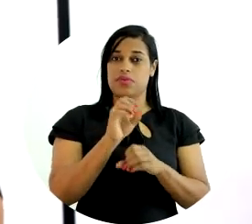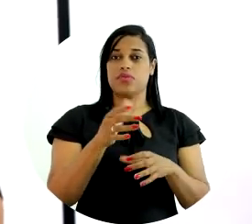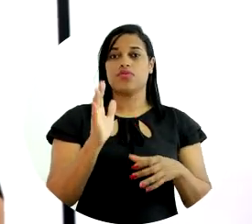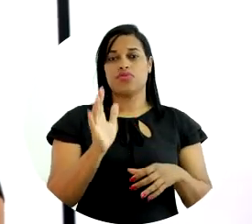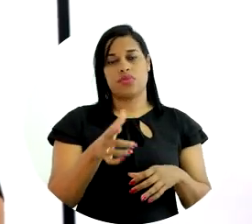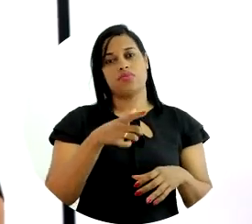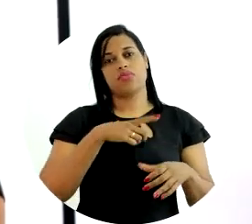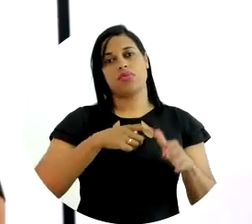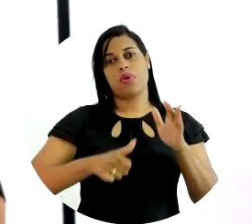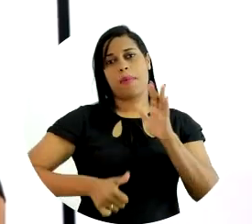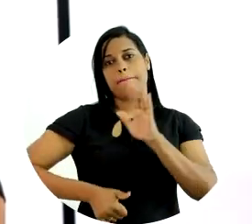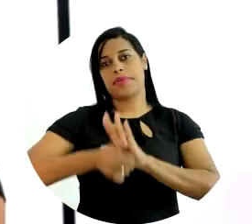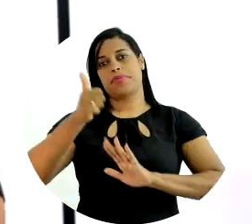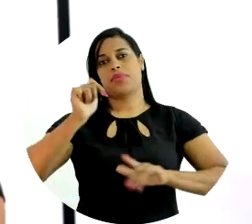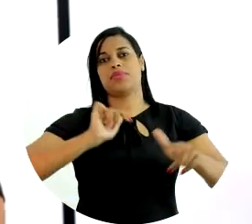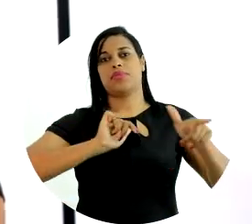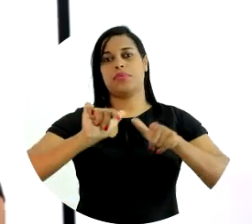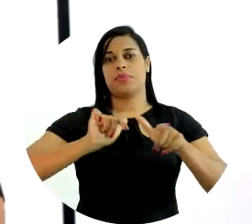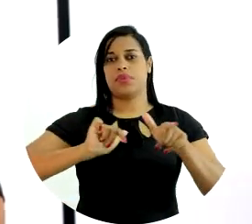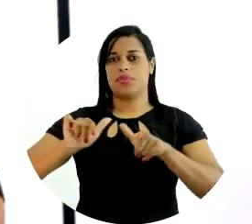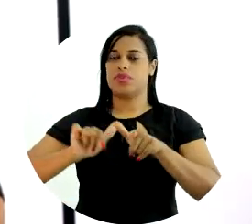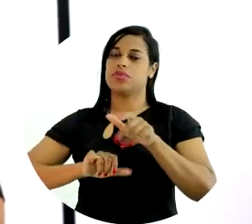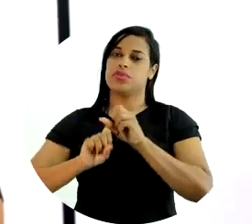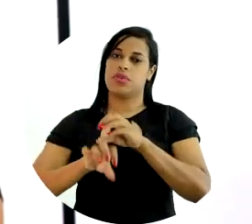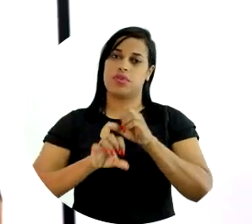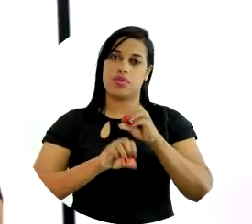os trabalhadores